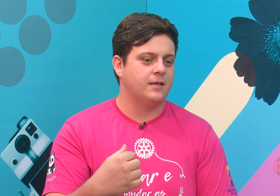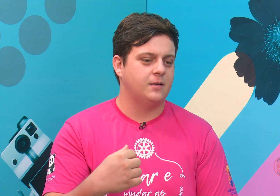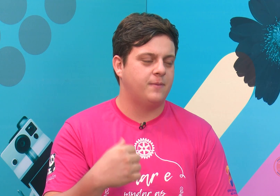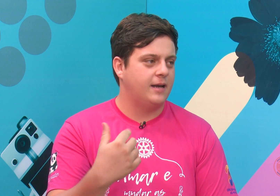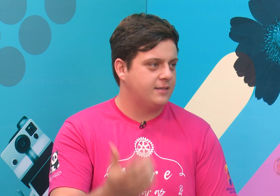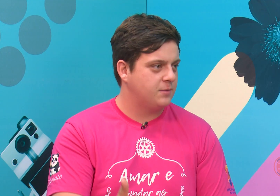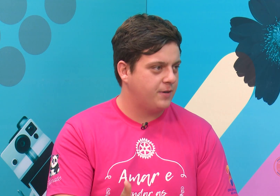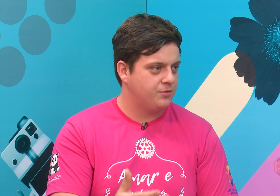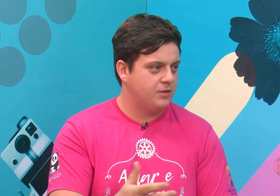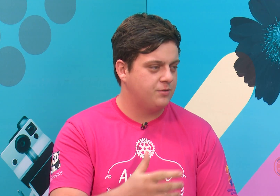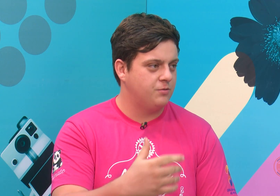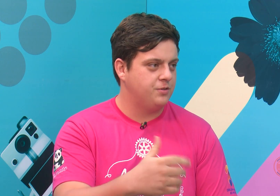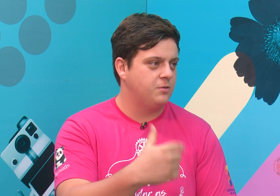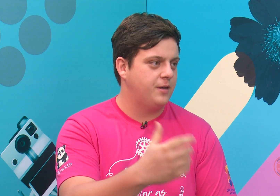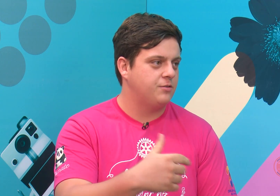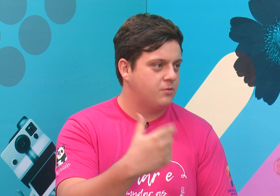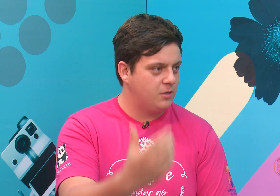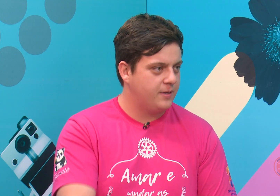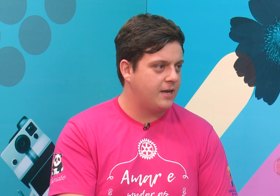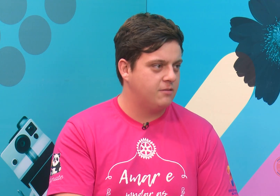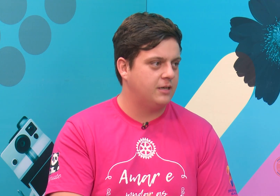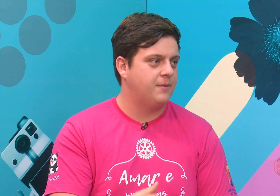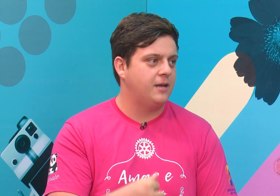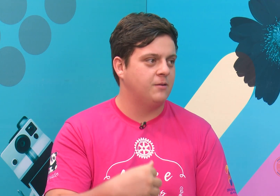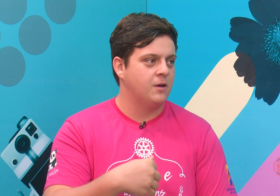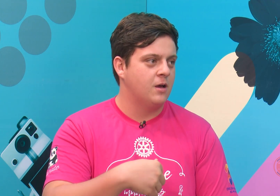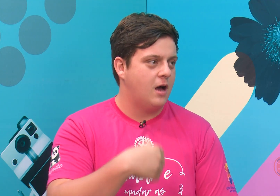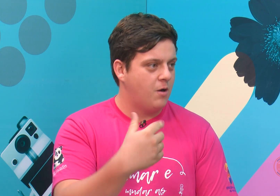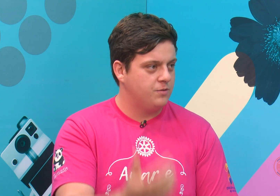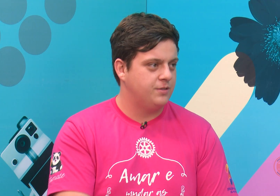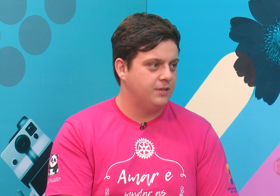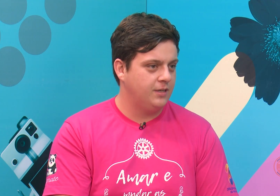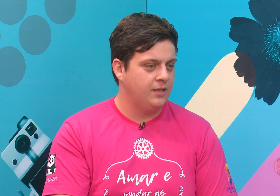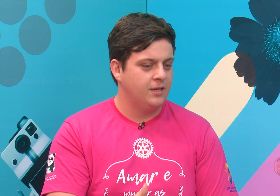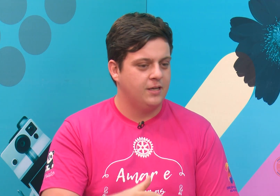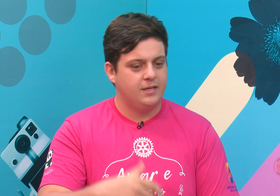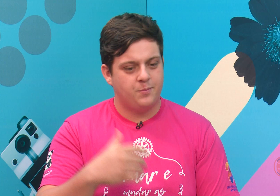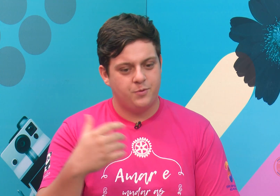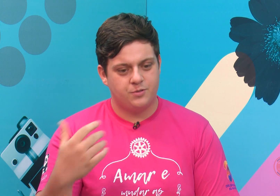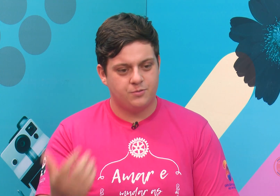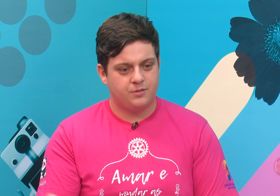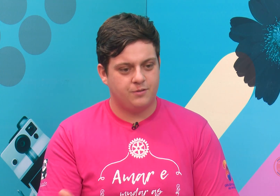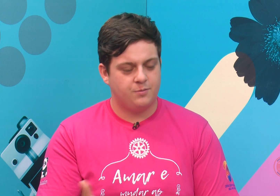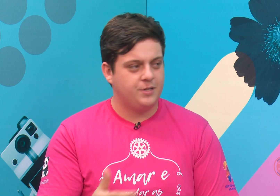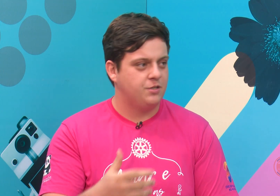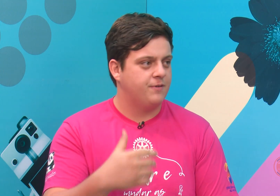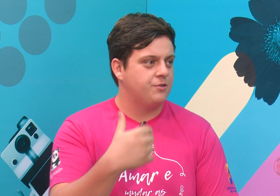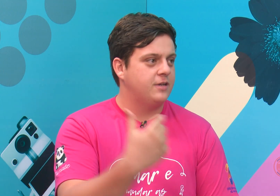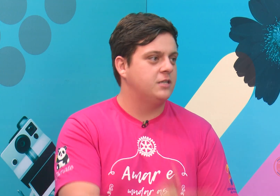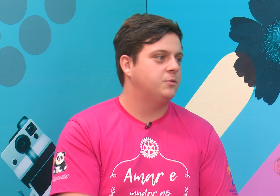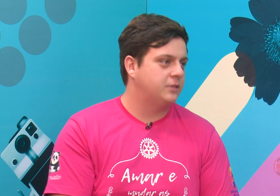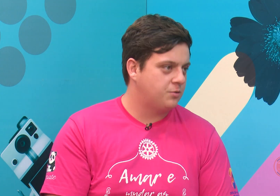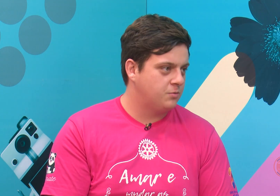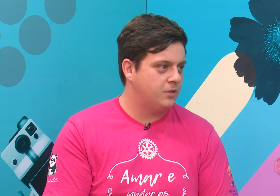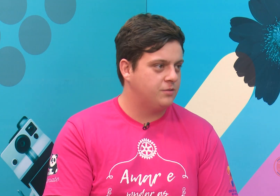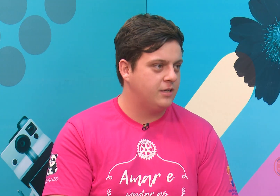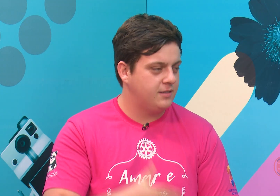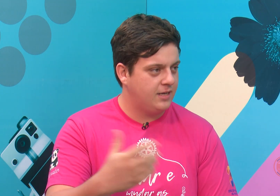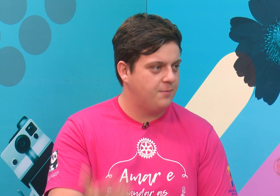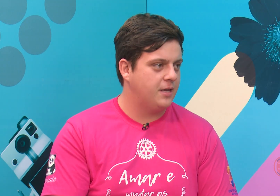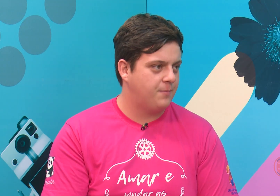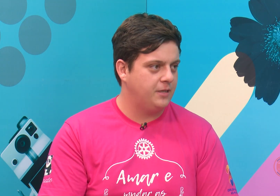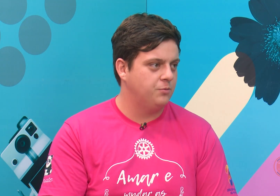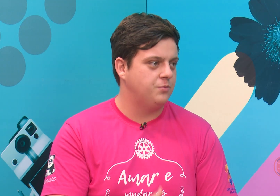Jacareí, palestras para ajudar os alunos do ensino médio a escolher o mercado de trabalho, aonde seguir, e depois, consequentemente, a gente vai ajudar eles a montar os currículos